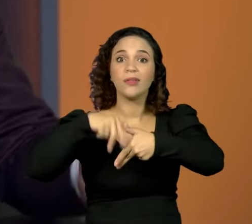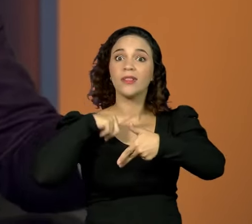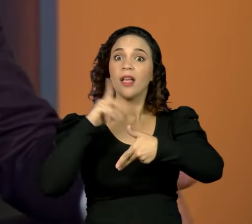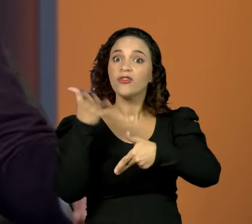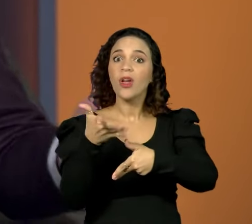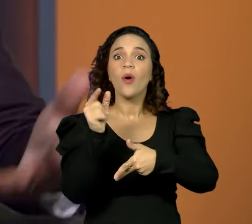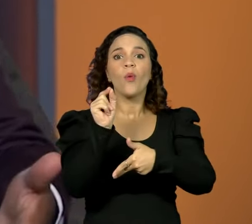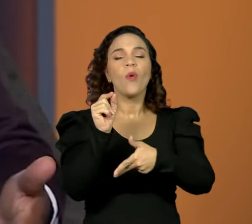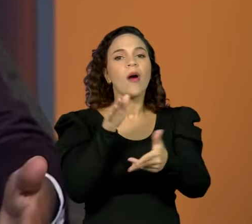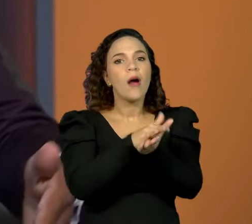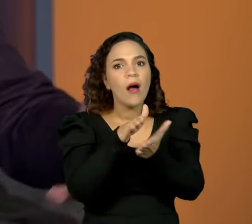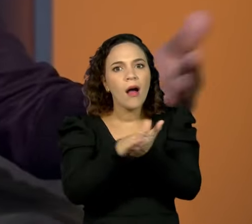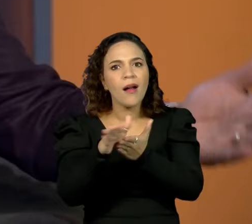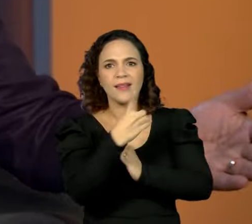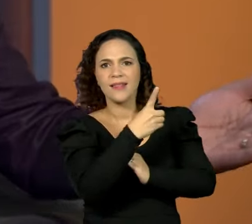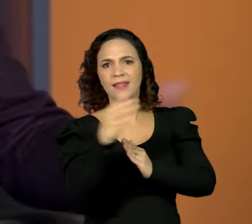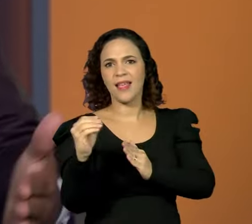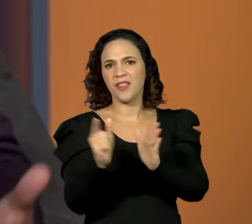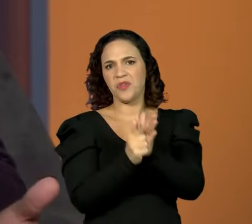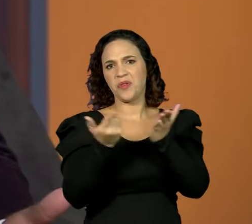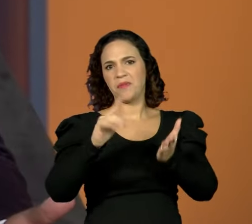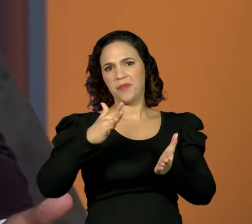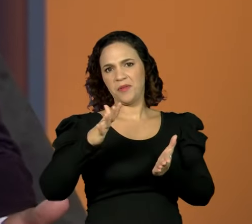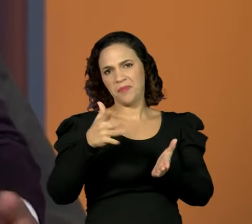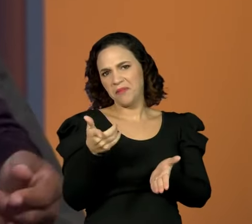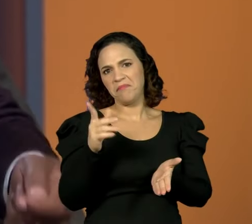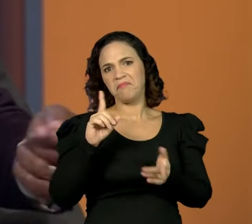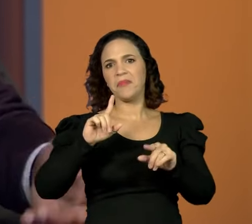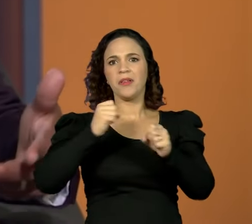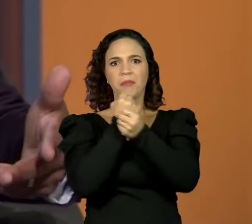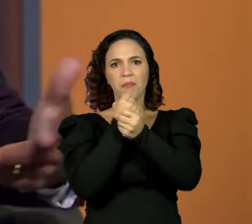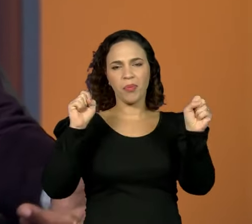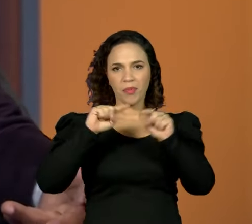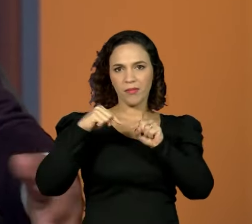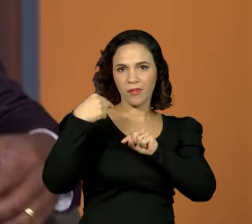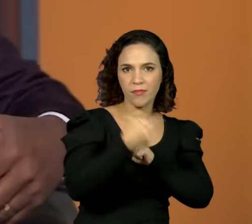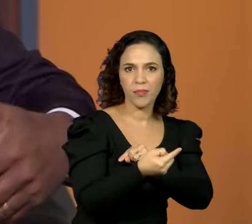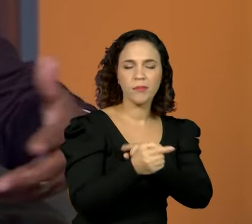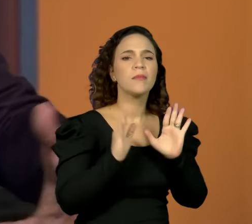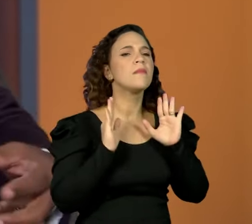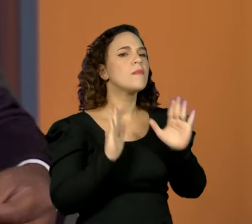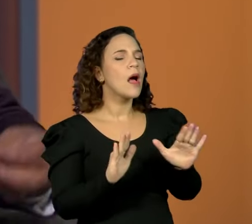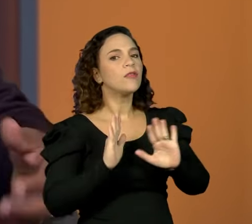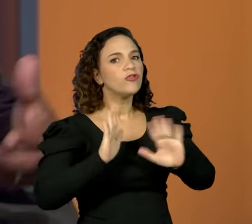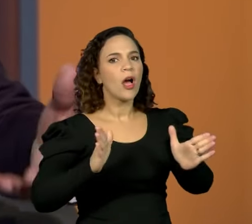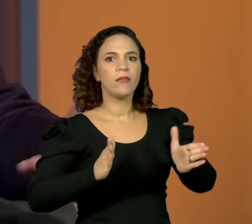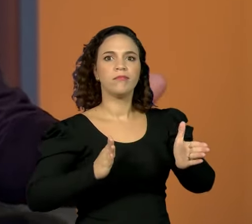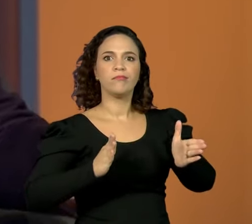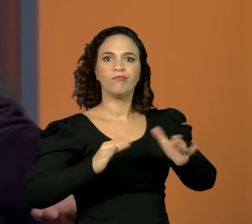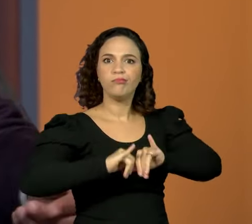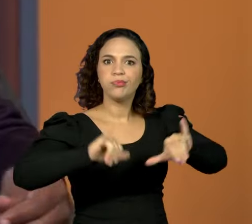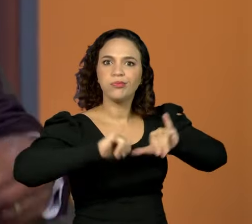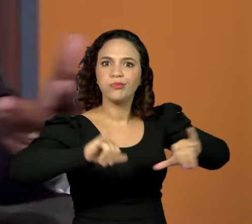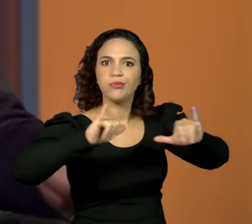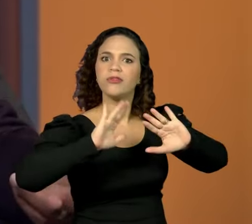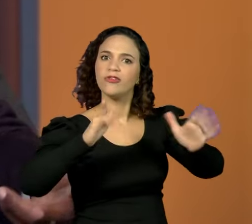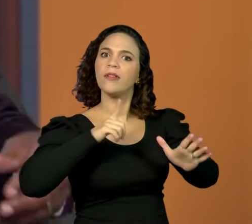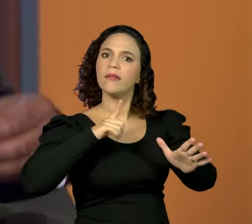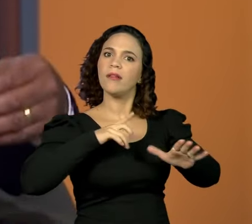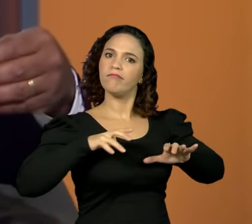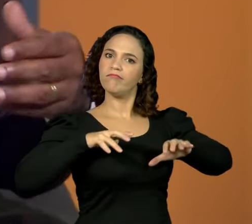feitos e escritos por negros, né, pós-abolição. E eles, em grande medida, já construíam esses espaços para